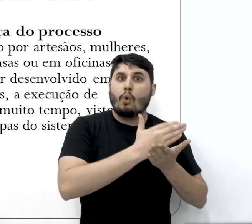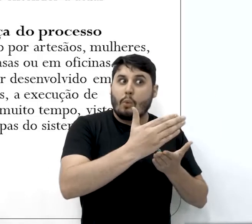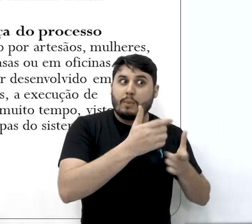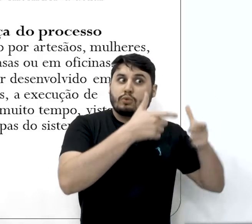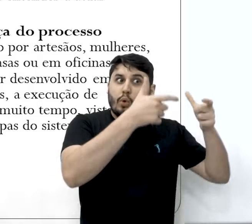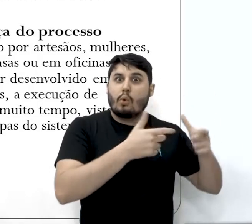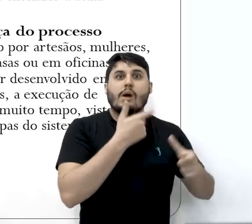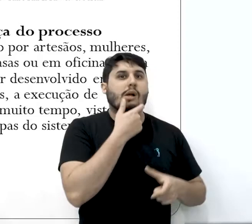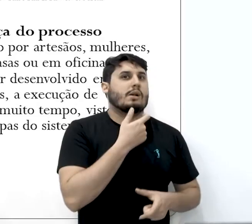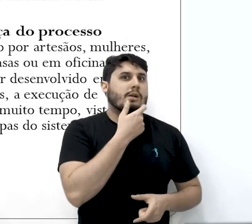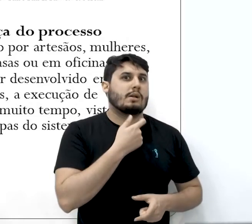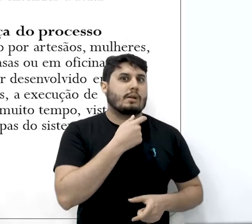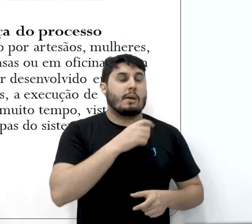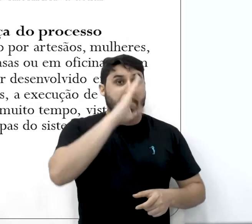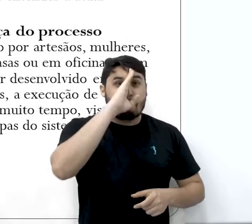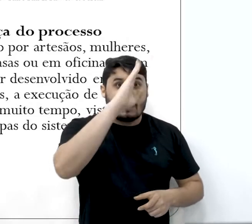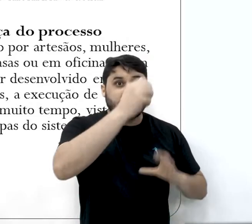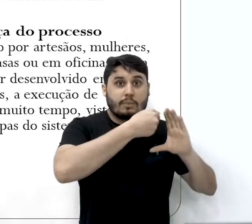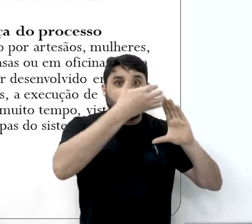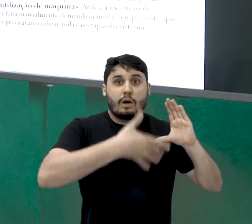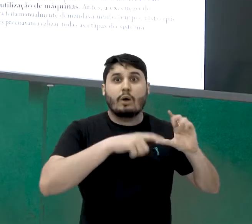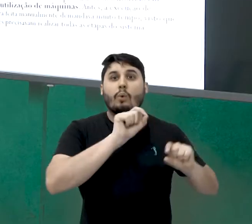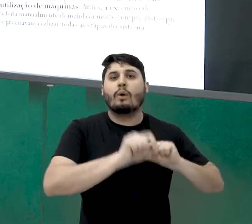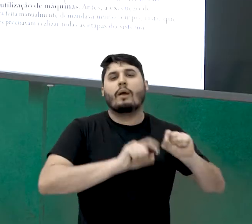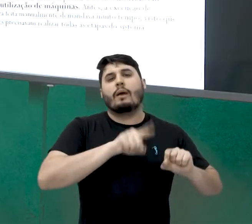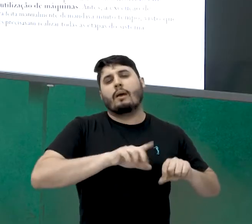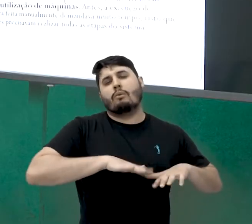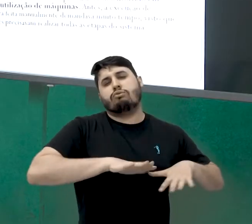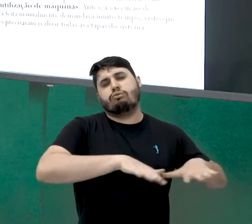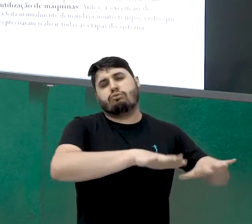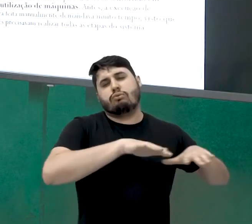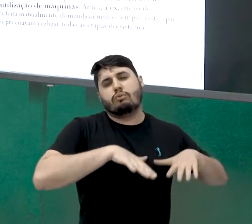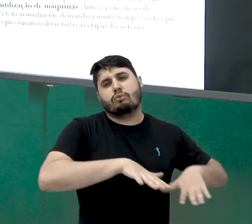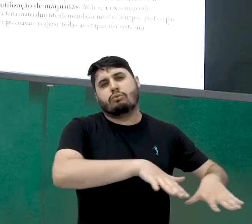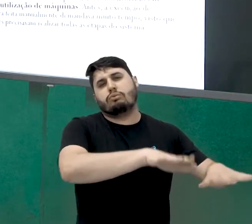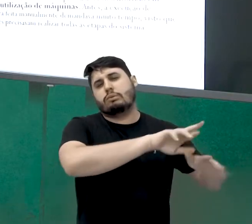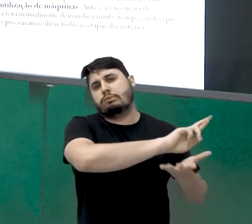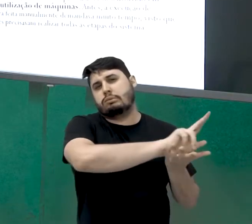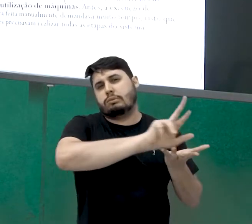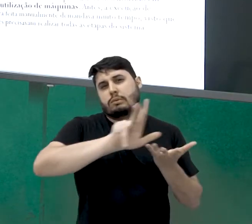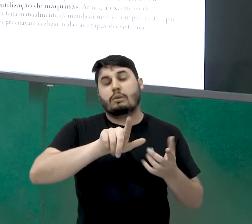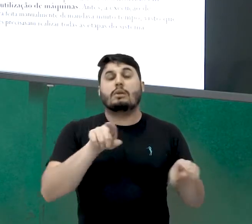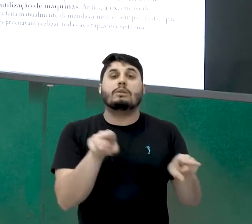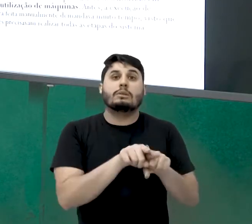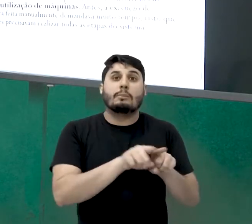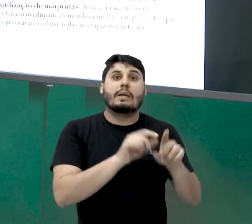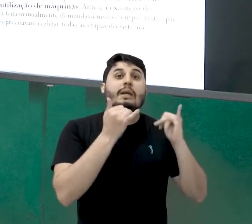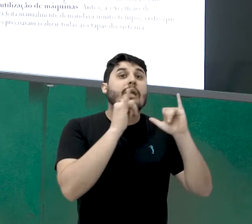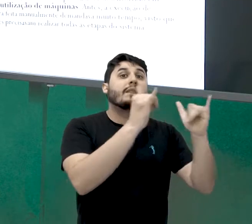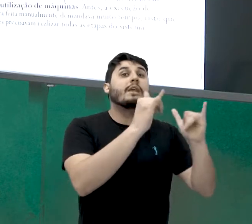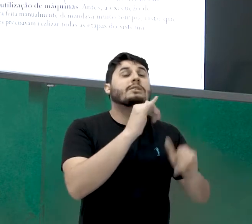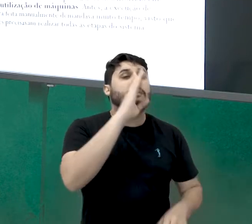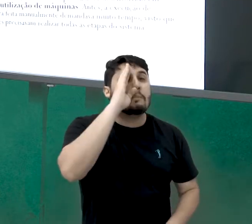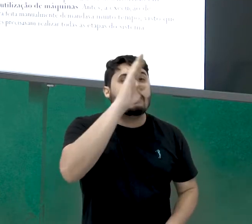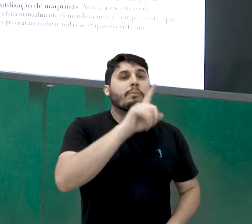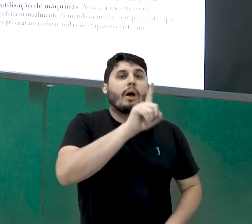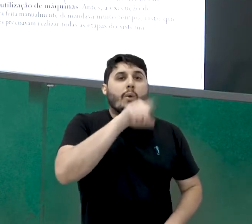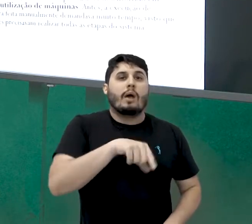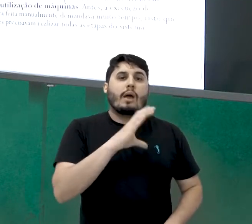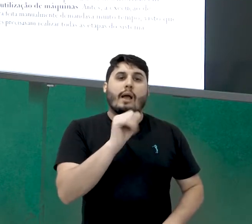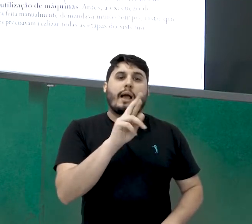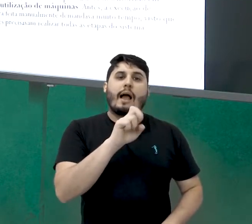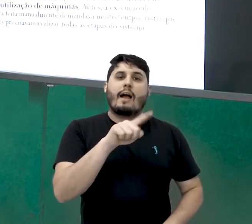tinha como principal característica a indústria têxtil, certo? Sua principal fonte de energia era o carvão